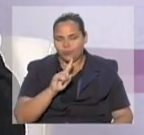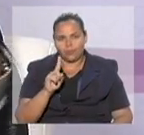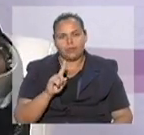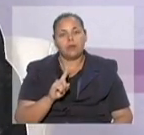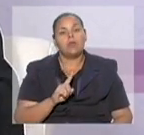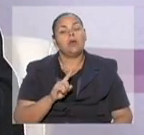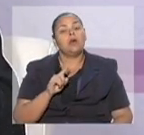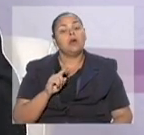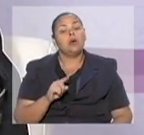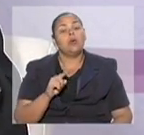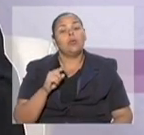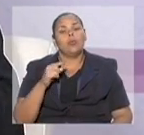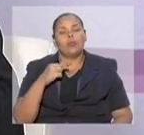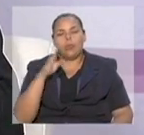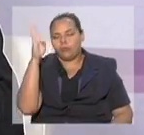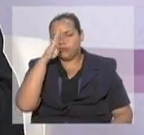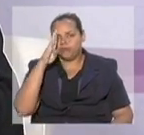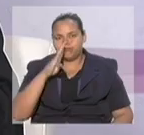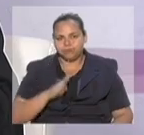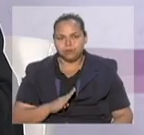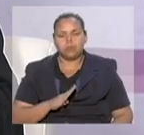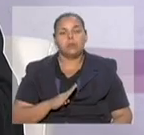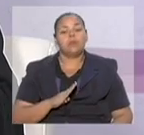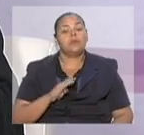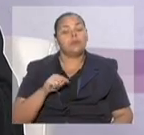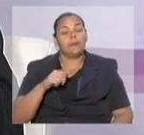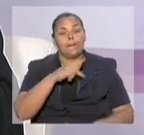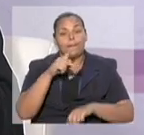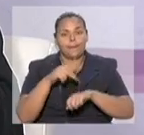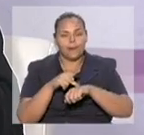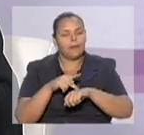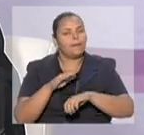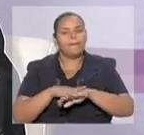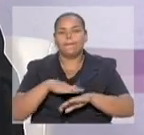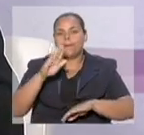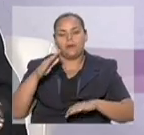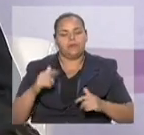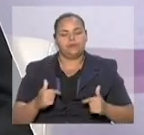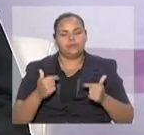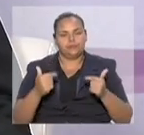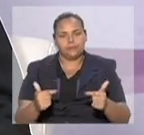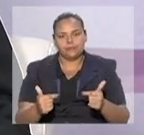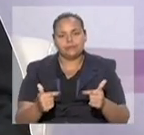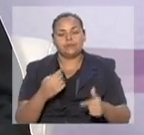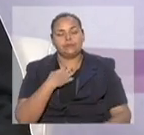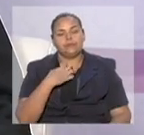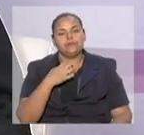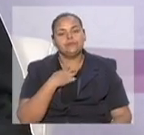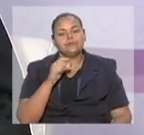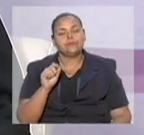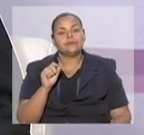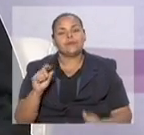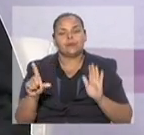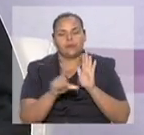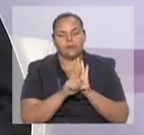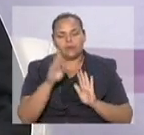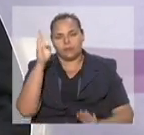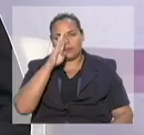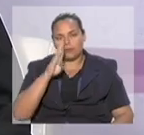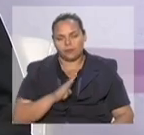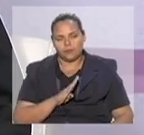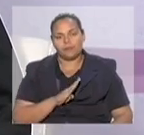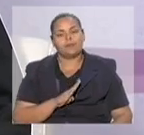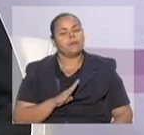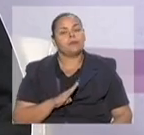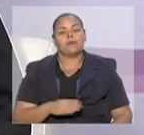uma super bem estabelecida. O Brasil foi um dos países mais avançados nesse sentido. A legislação brasileira